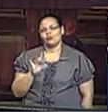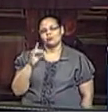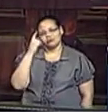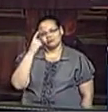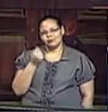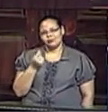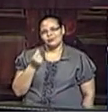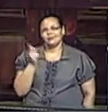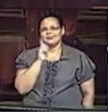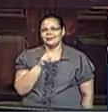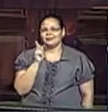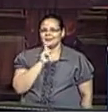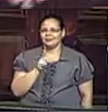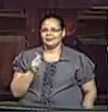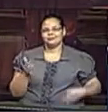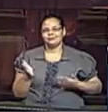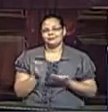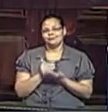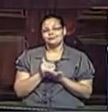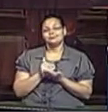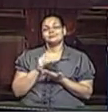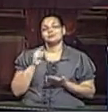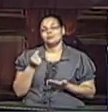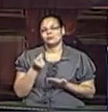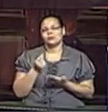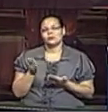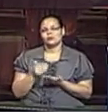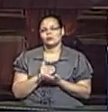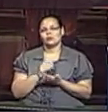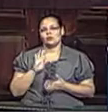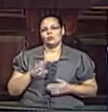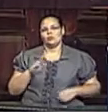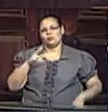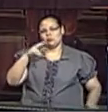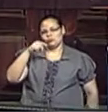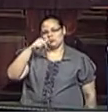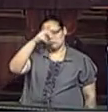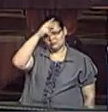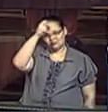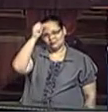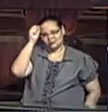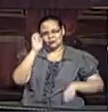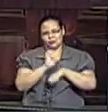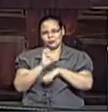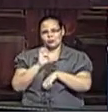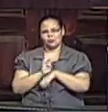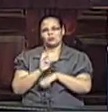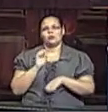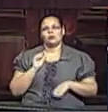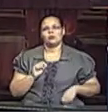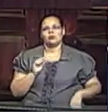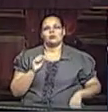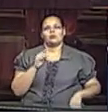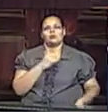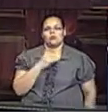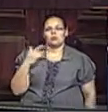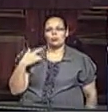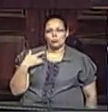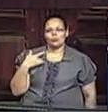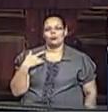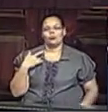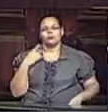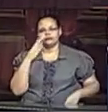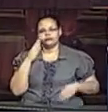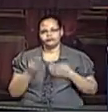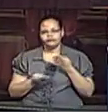A eficiência do privado é no lucro. A eficiência do público é na garantia de saúde, do saneamento básico. O